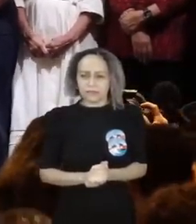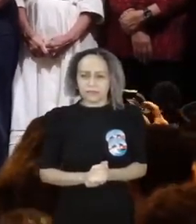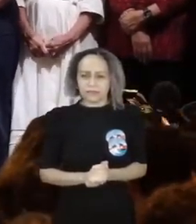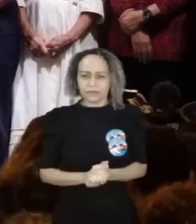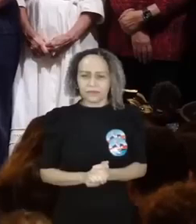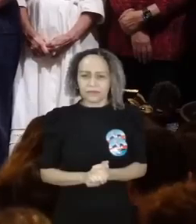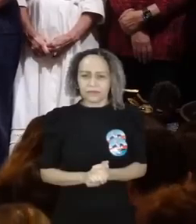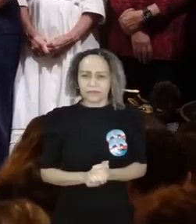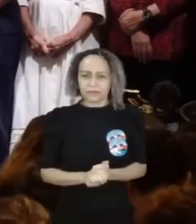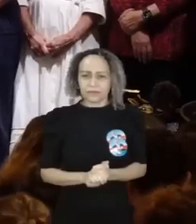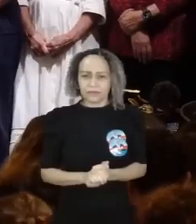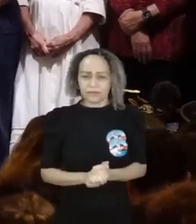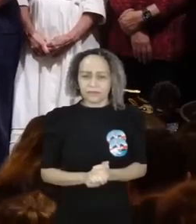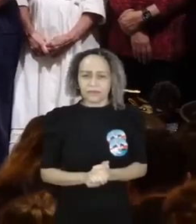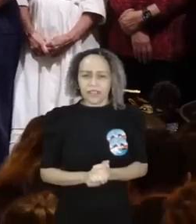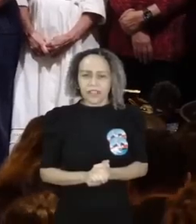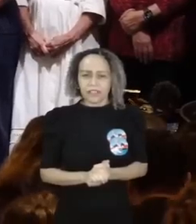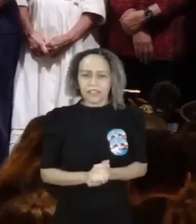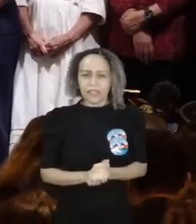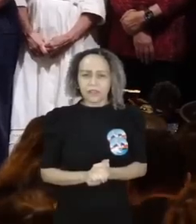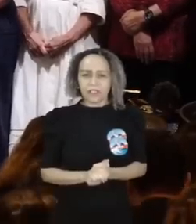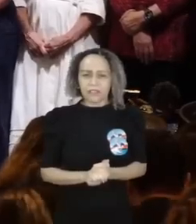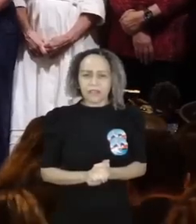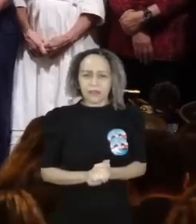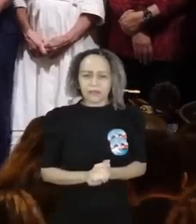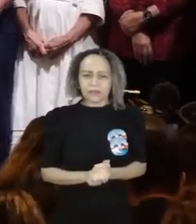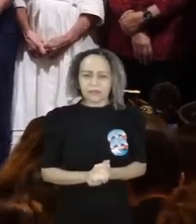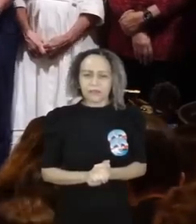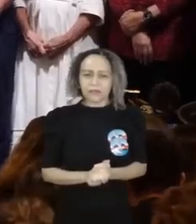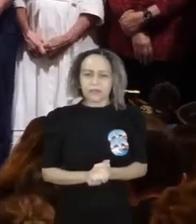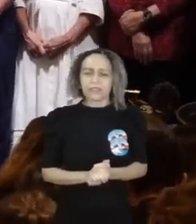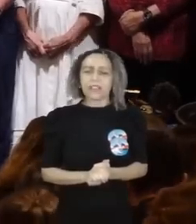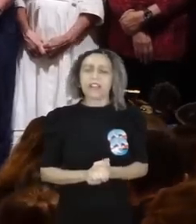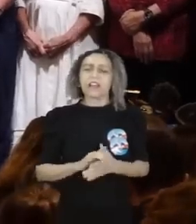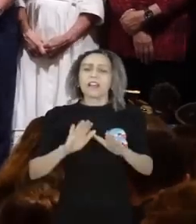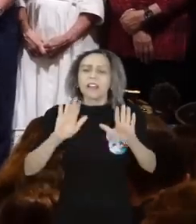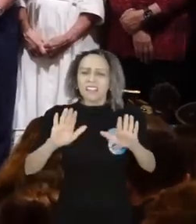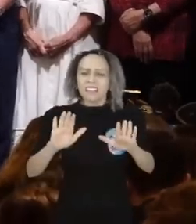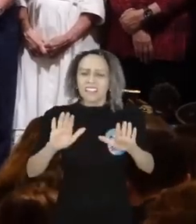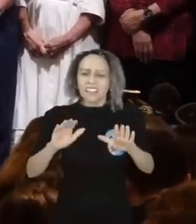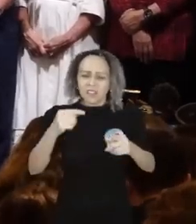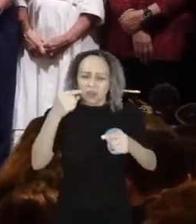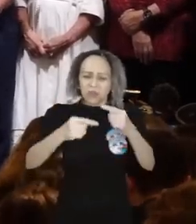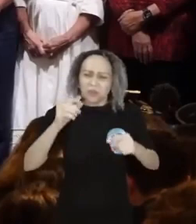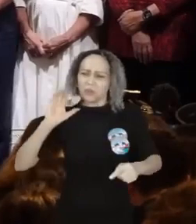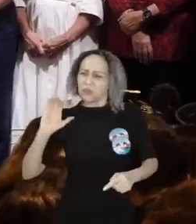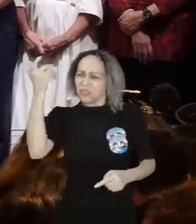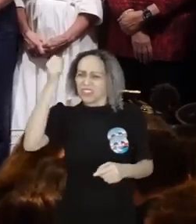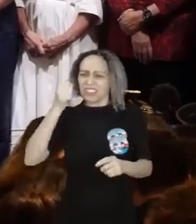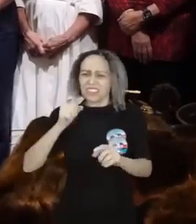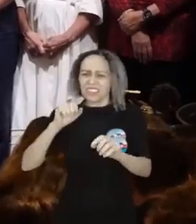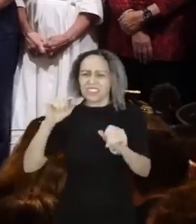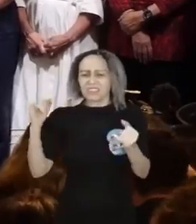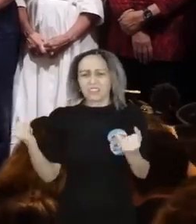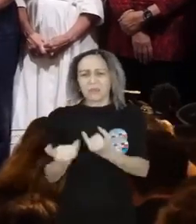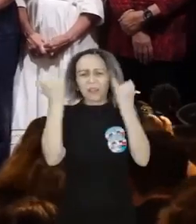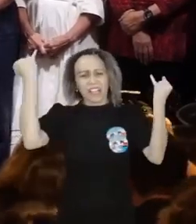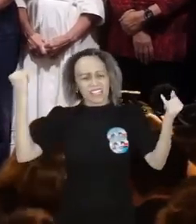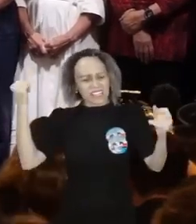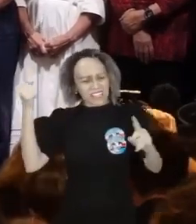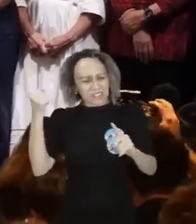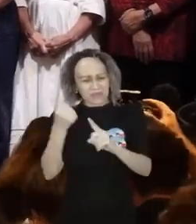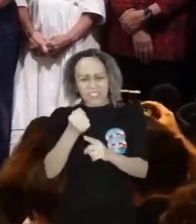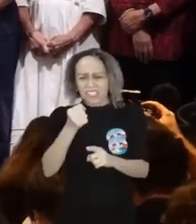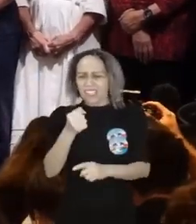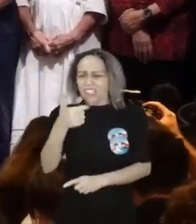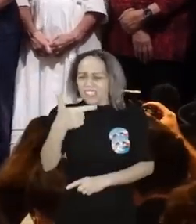Ou seja, as grandes decisões políticas que impactam a vida de 215